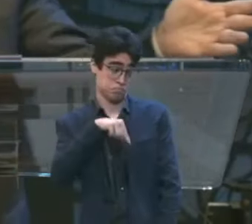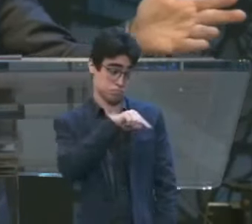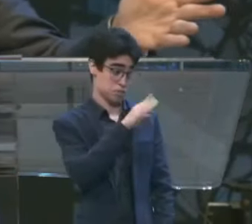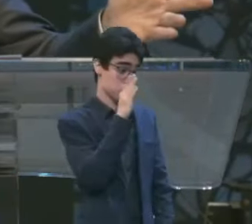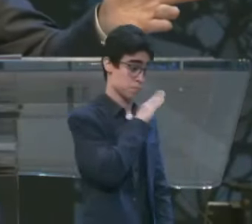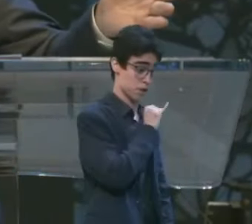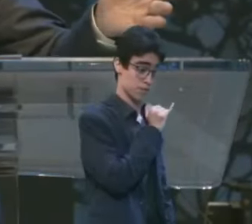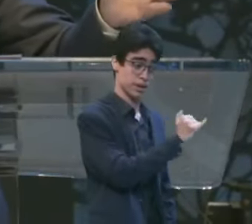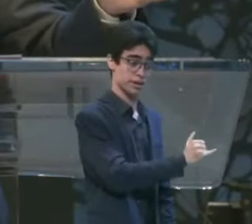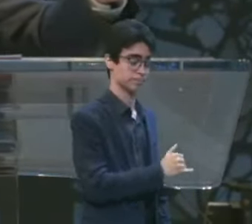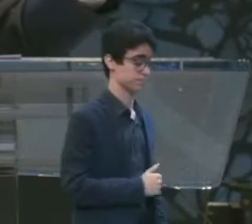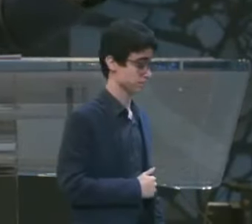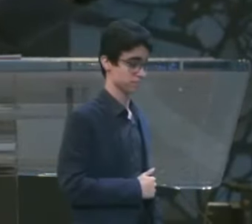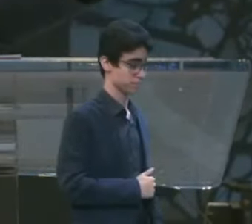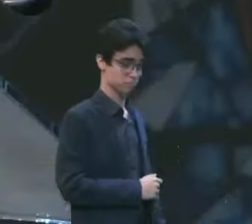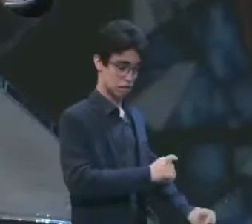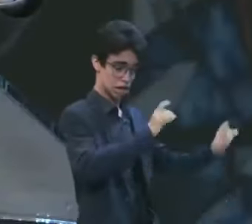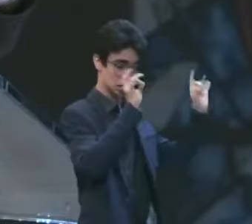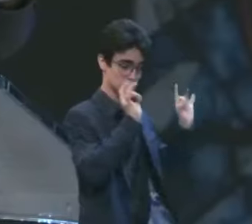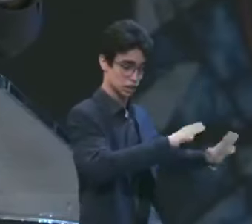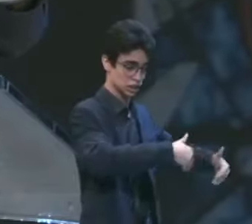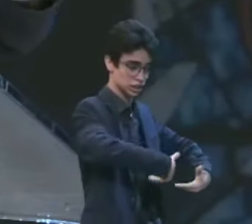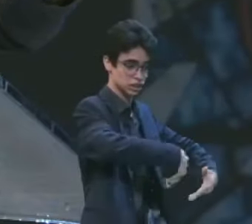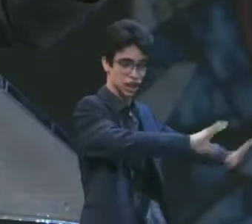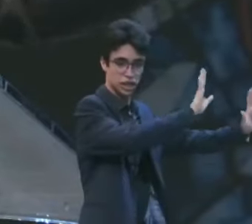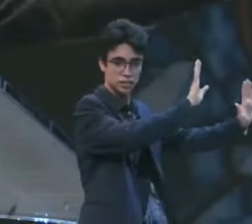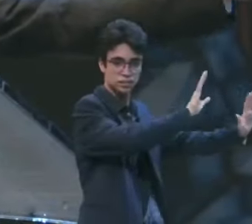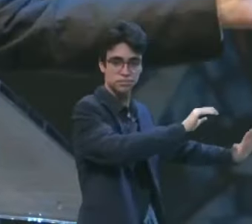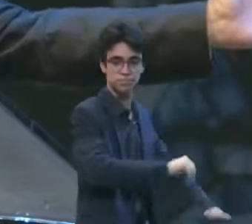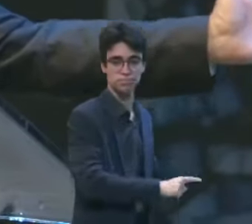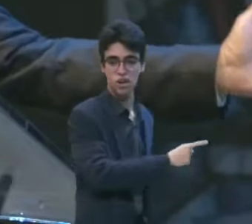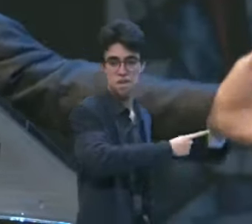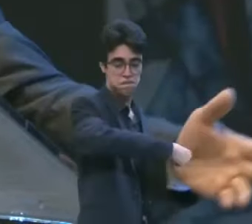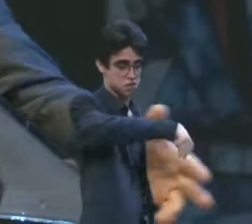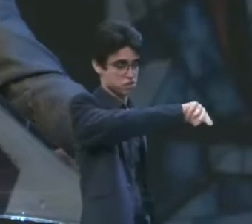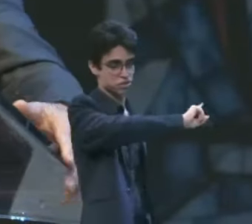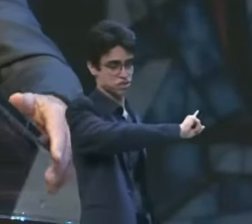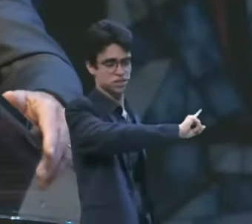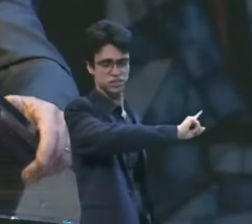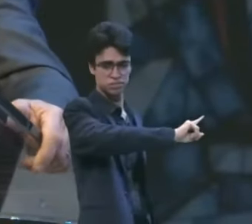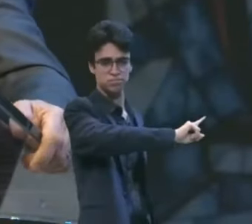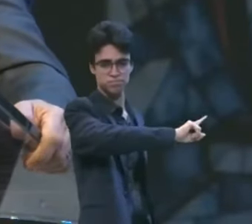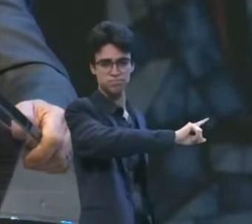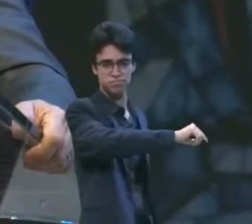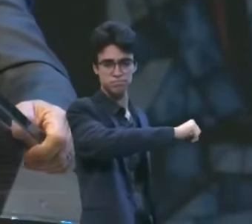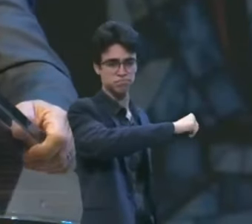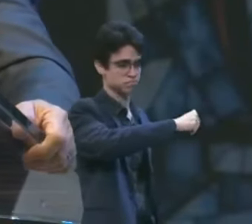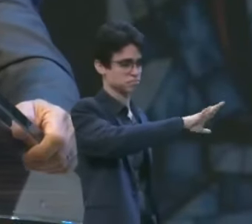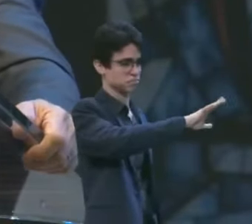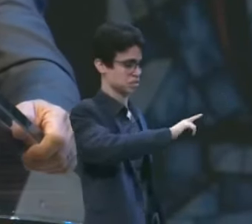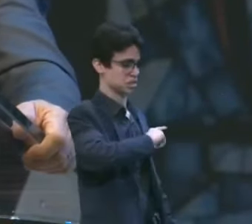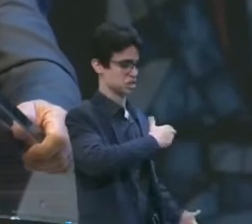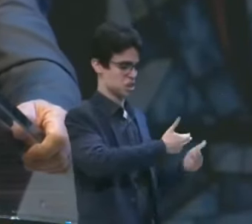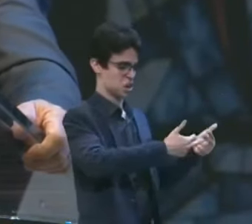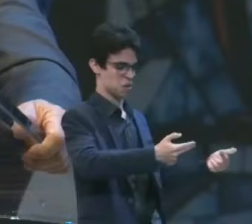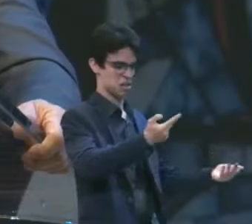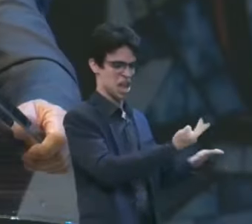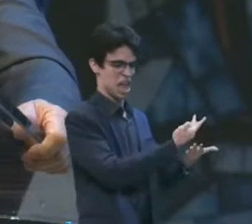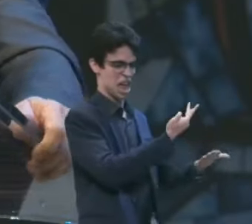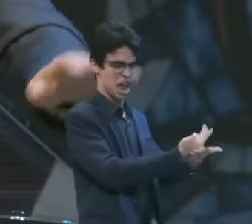esquerda: apartai-vos de mim, vós que praticais a